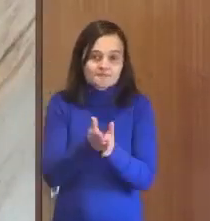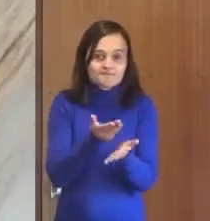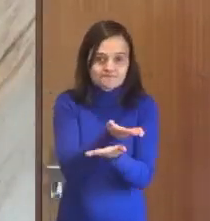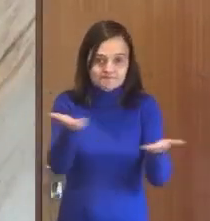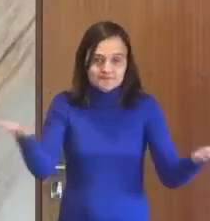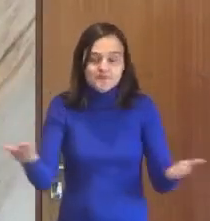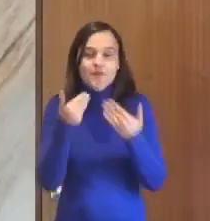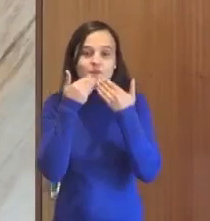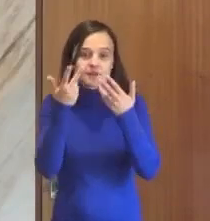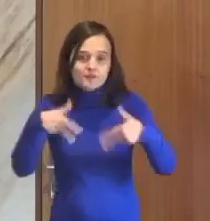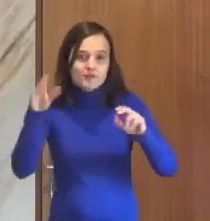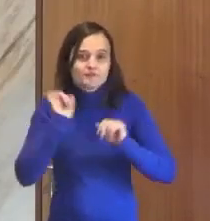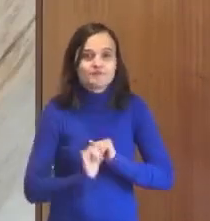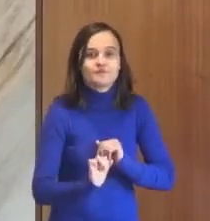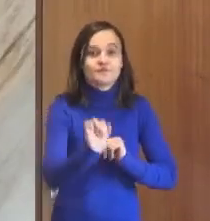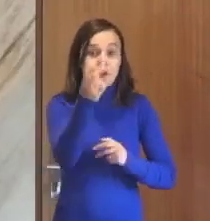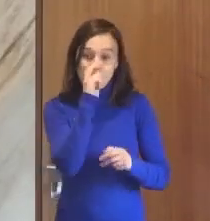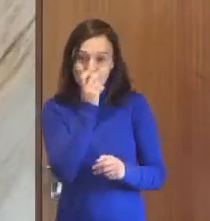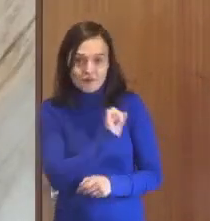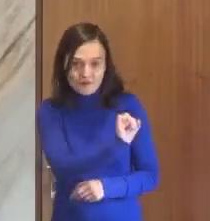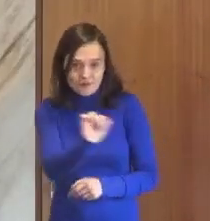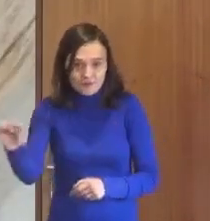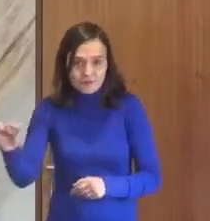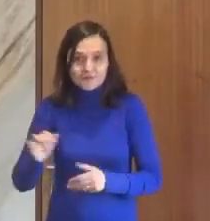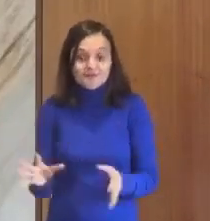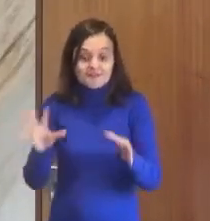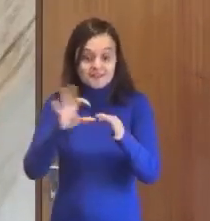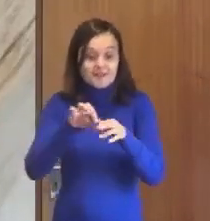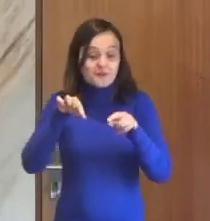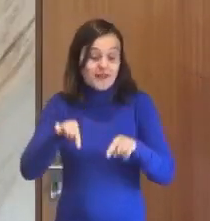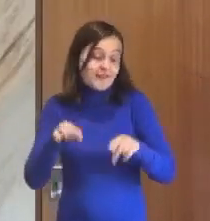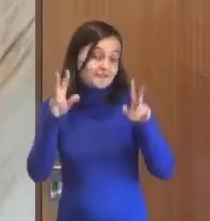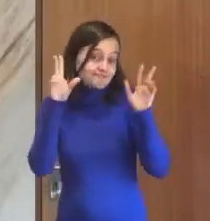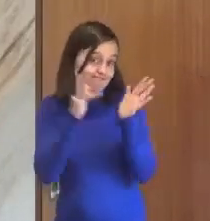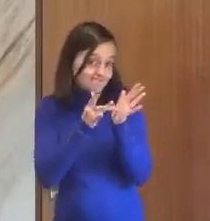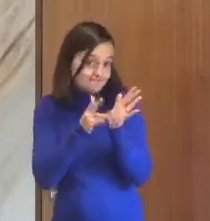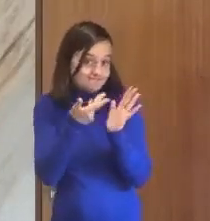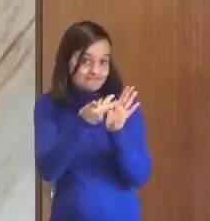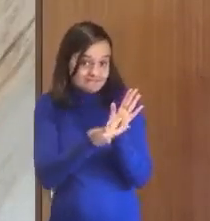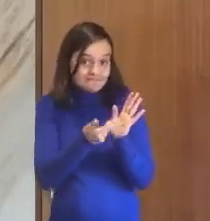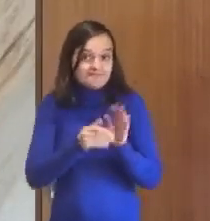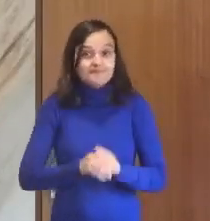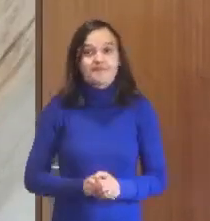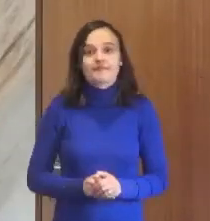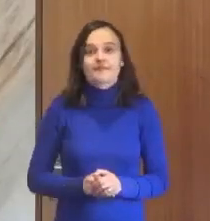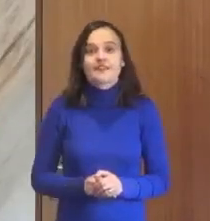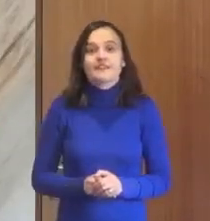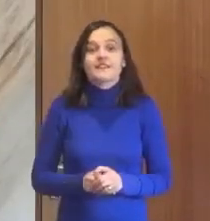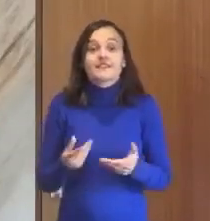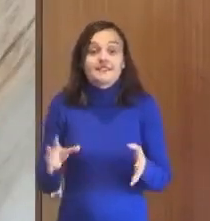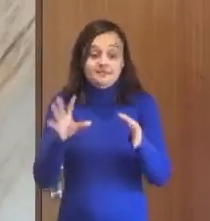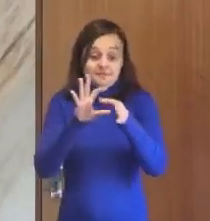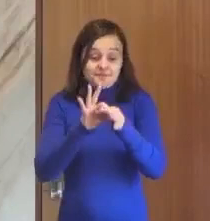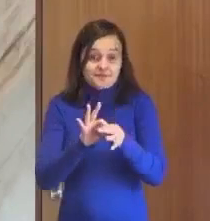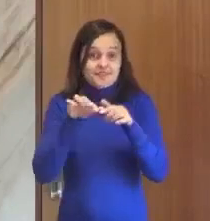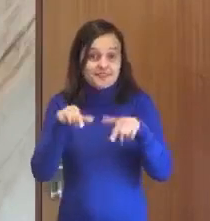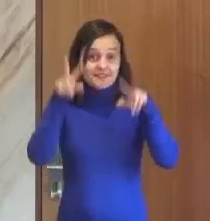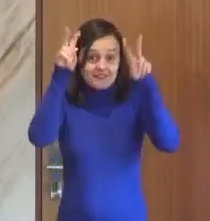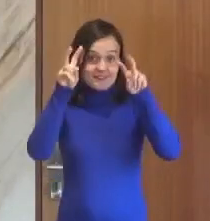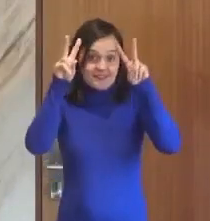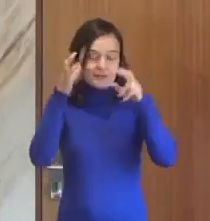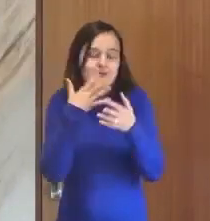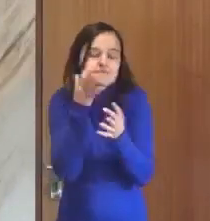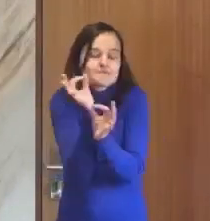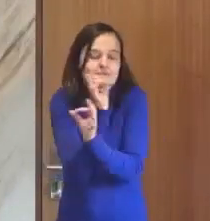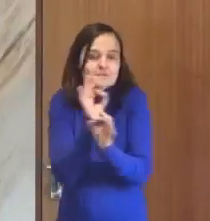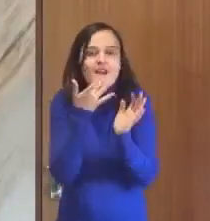vossa disponibilidade e pela vossa curiosidade sobre esta obra que se insere nesta temática das joias da biblioteca. É,